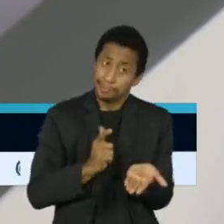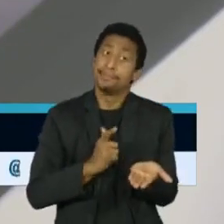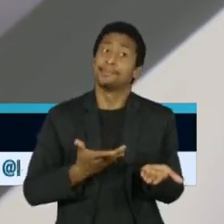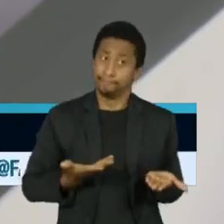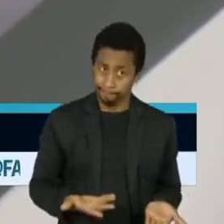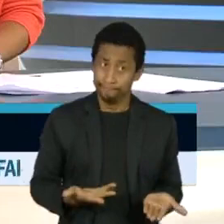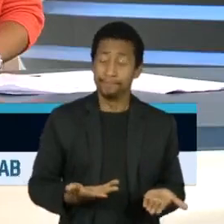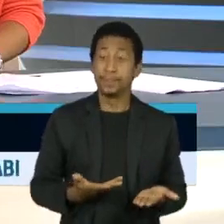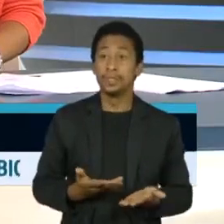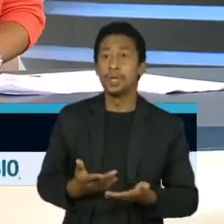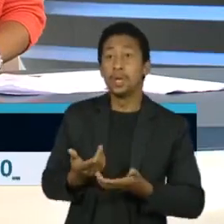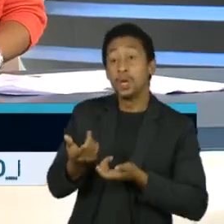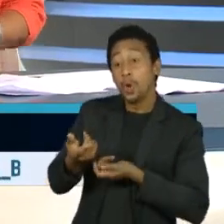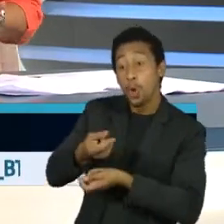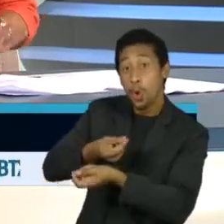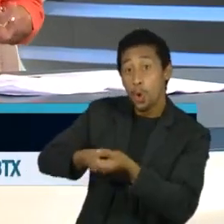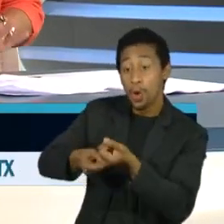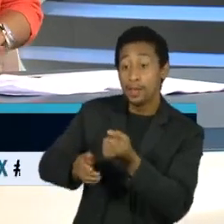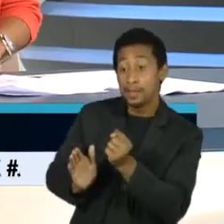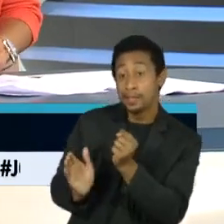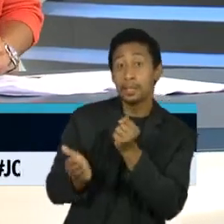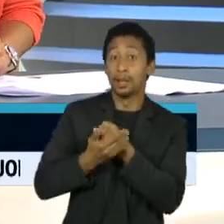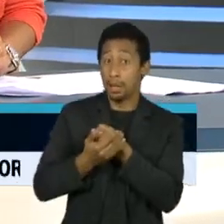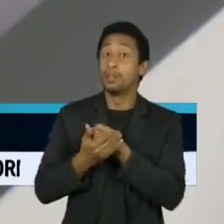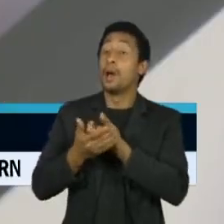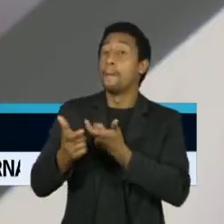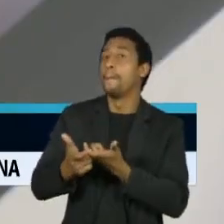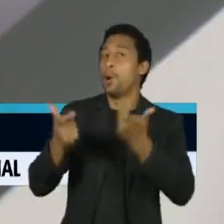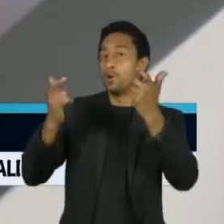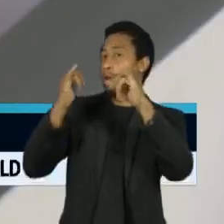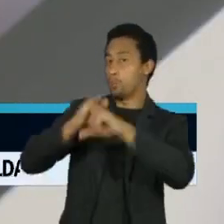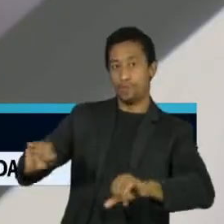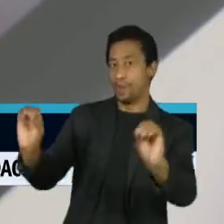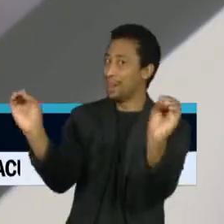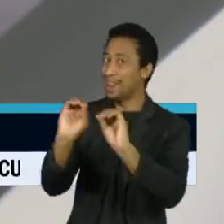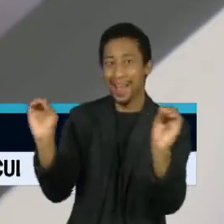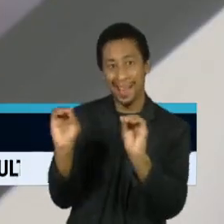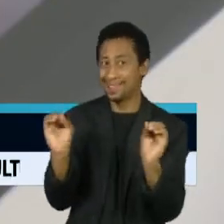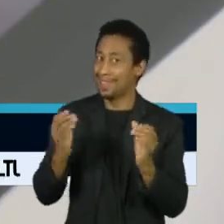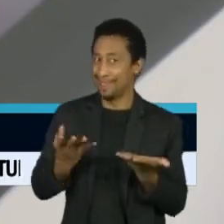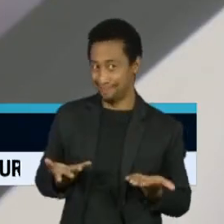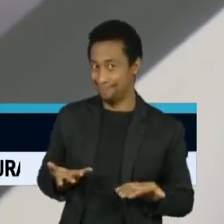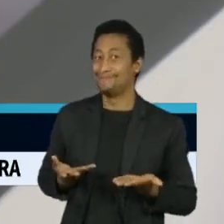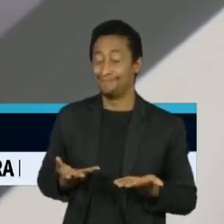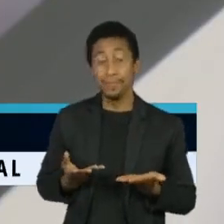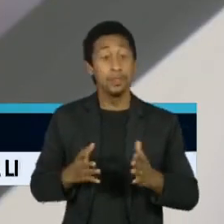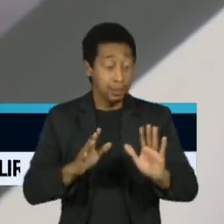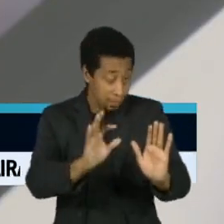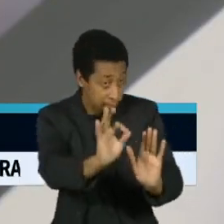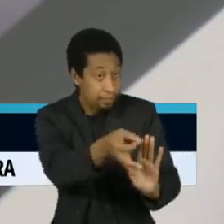correligionários. Então, orçamento secreto que muita gente tem insistido em abafar, né? Então, quer dizer, eu acho que é um conjunto de coisas erradas.